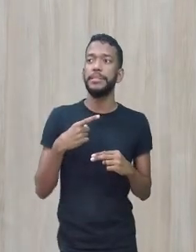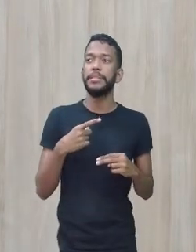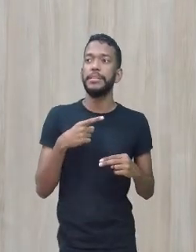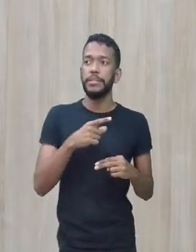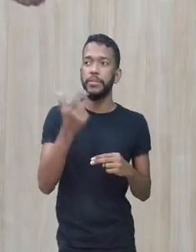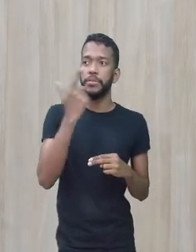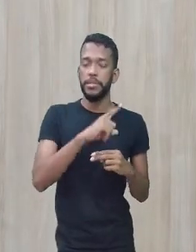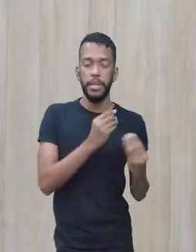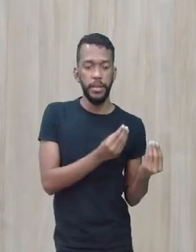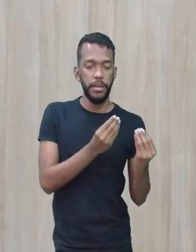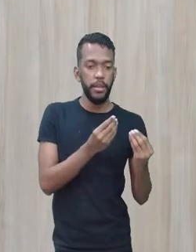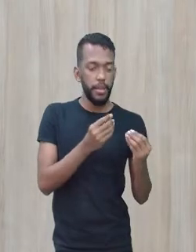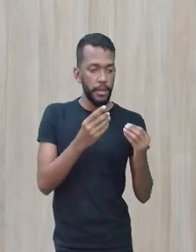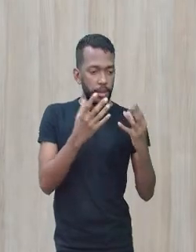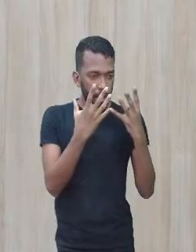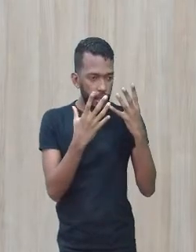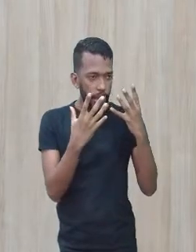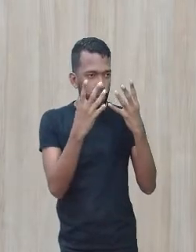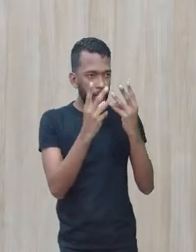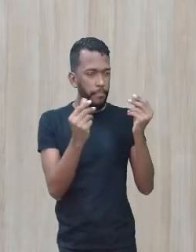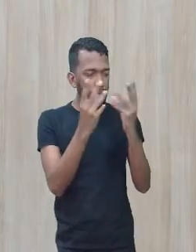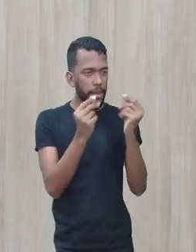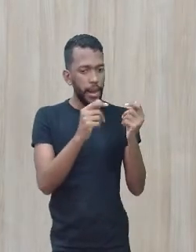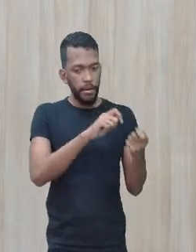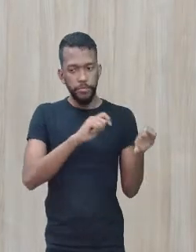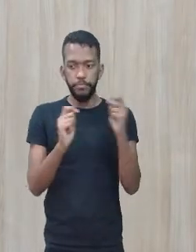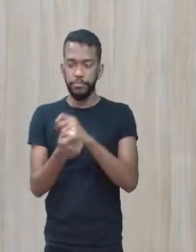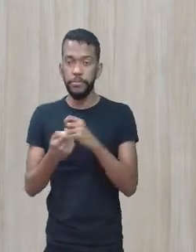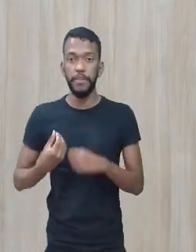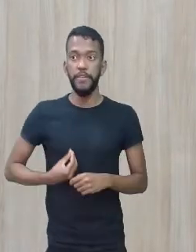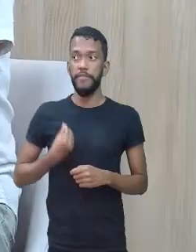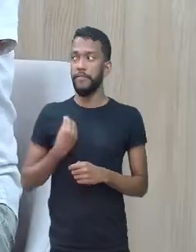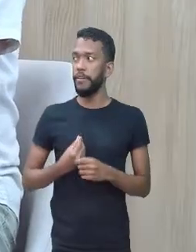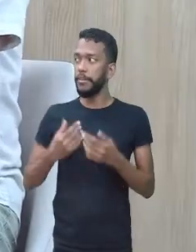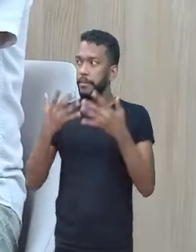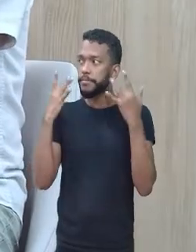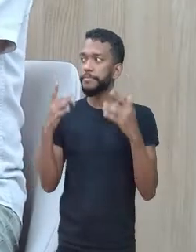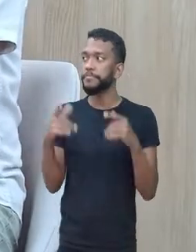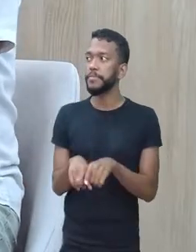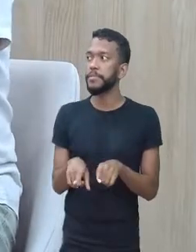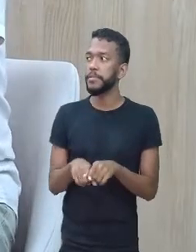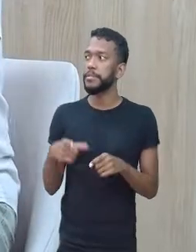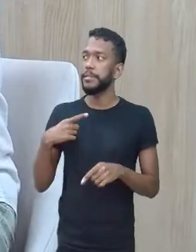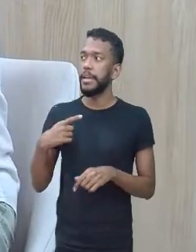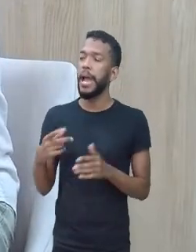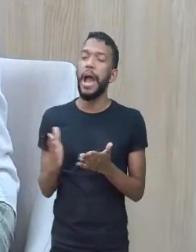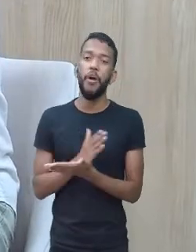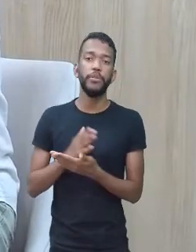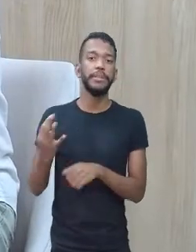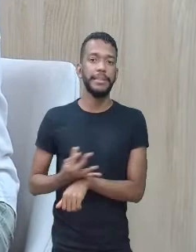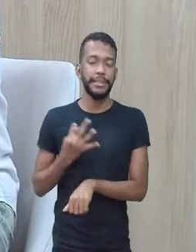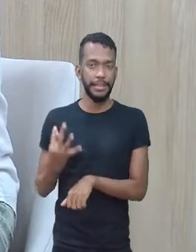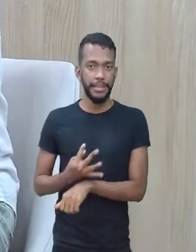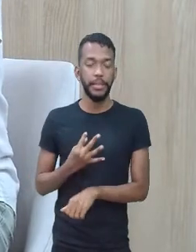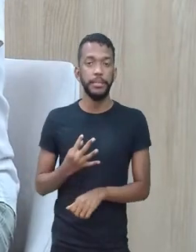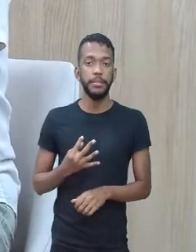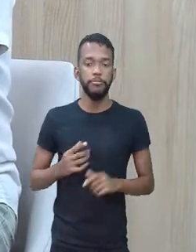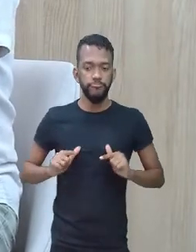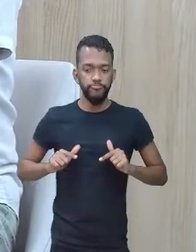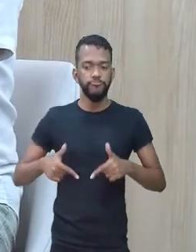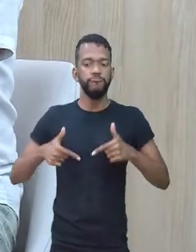possa ganhar vida em uma forma material, não é verdade, professor? Uhum. E a resistência, né, de alguns trabalhos, assim, a gente teve